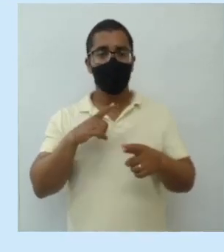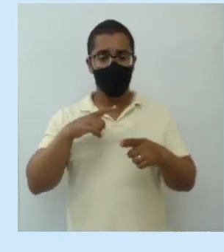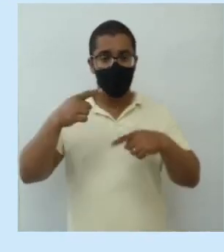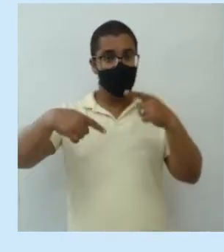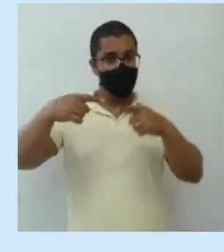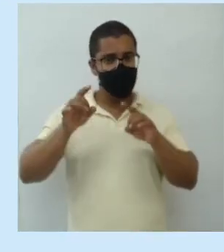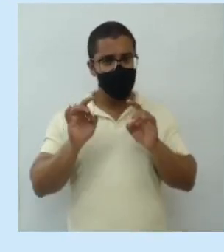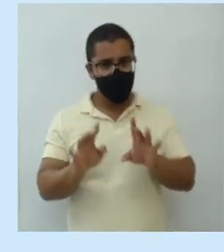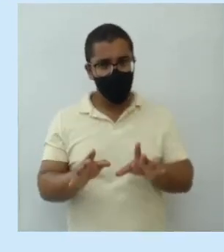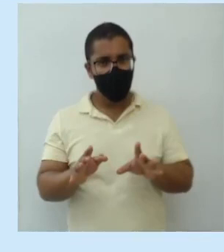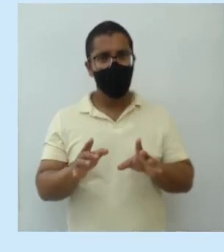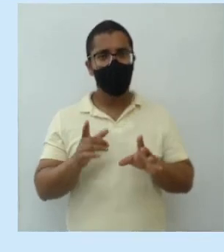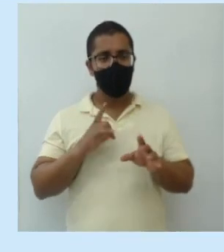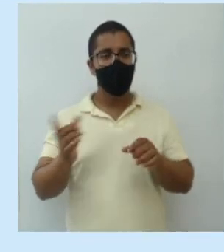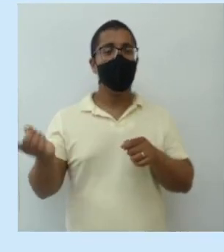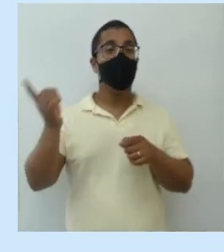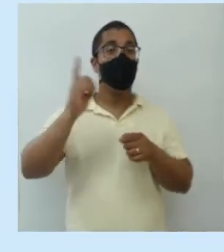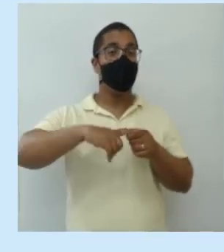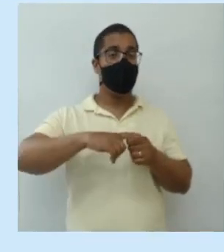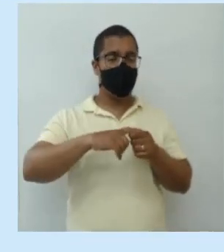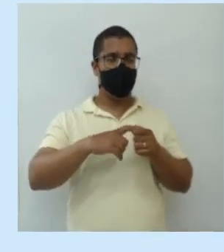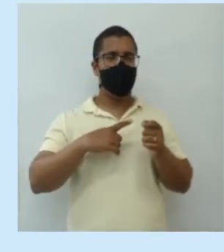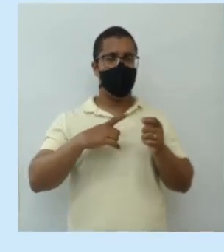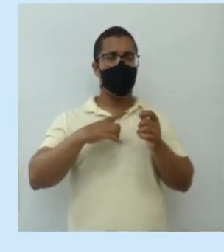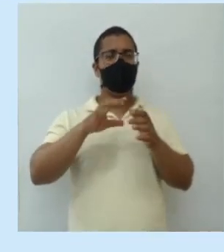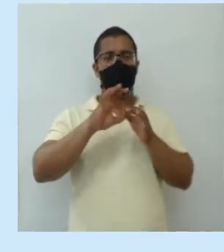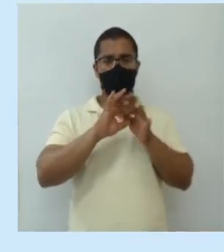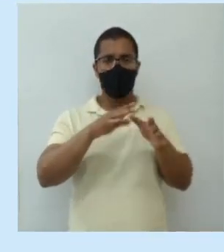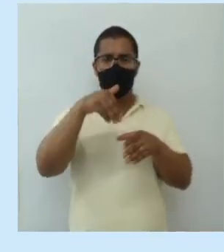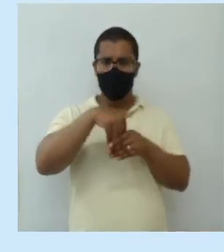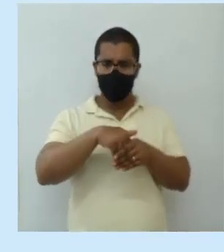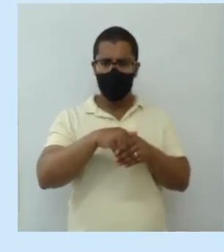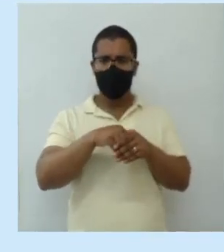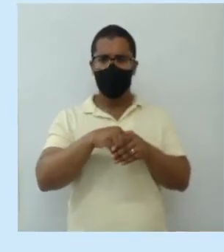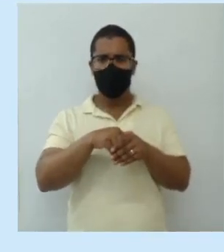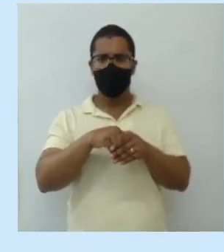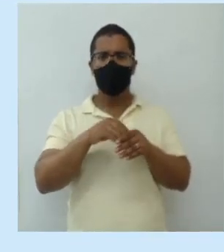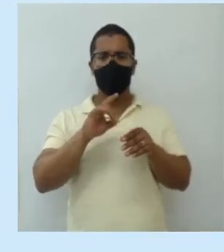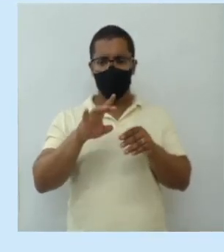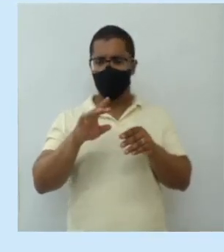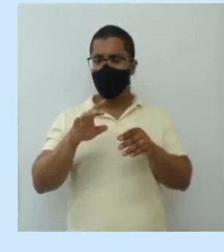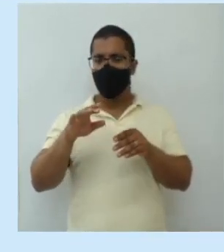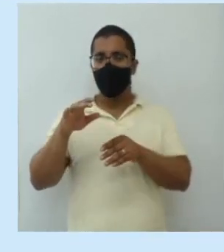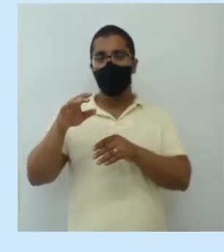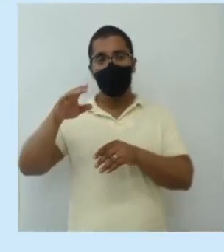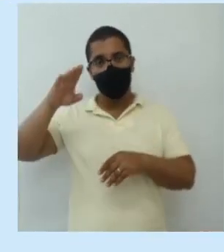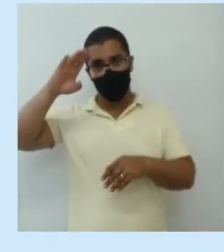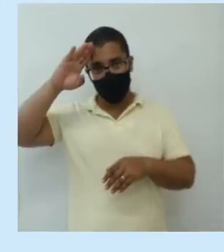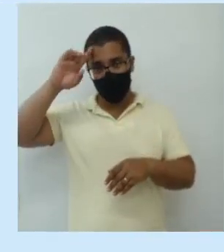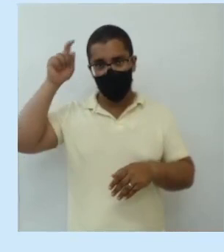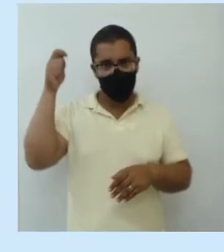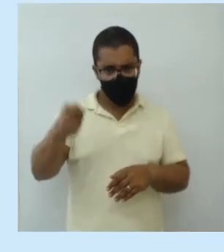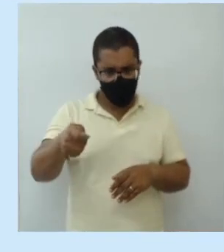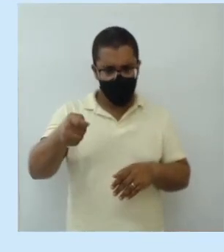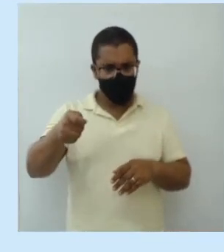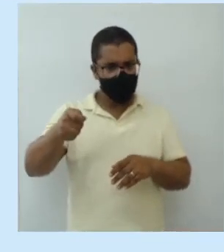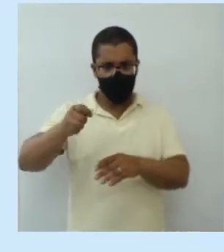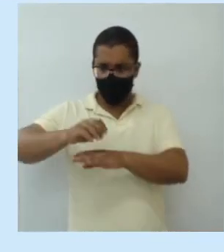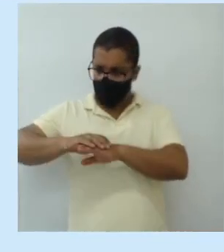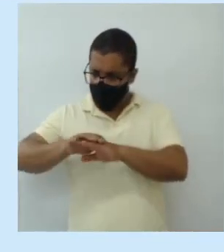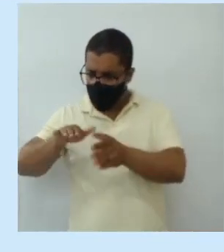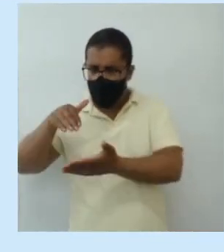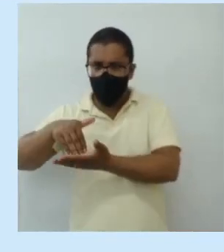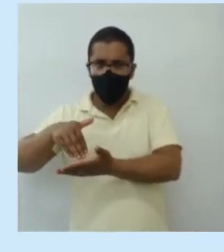político, da retomada da democracia e do fim do regime militar. Trata-se da reconstrução